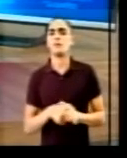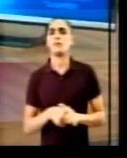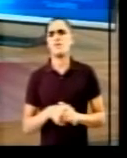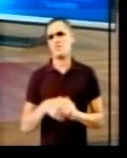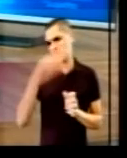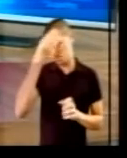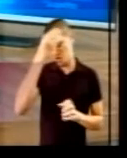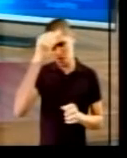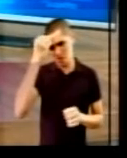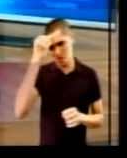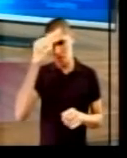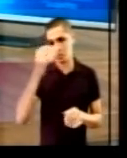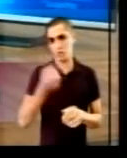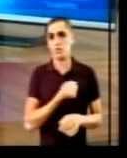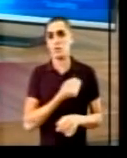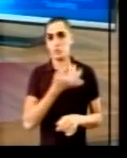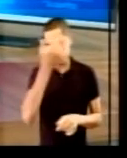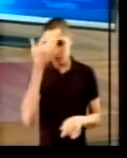esquece dela.